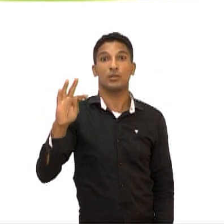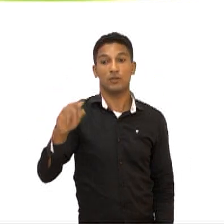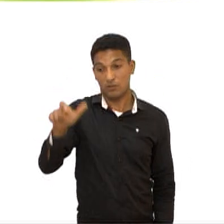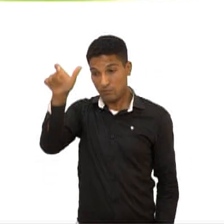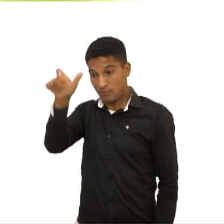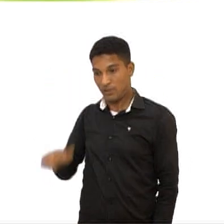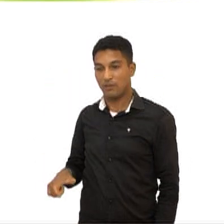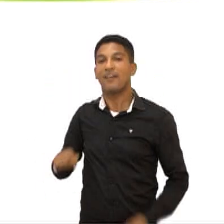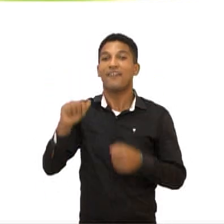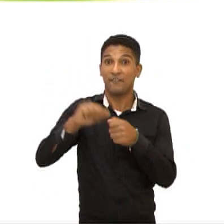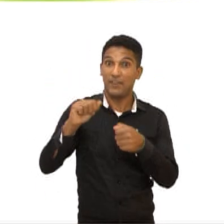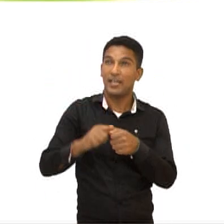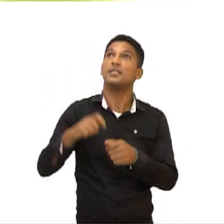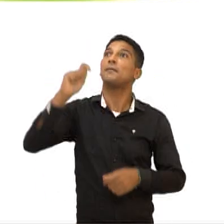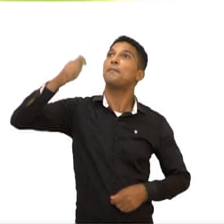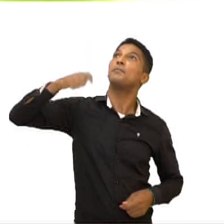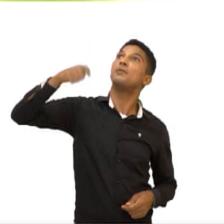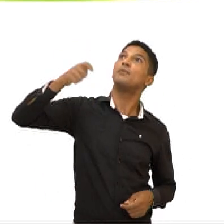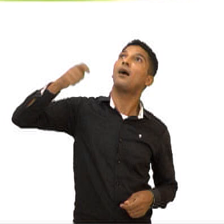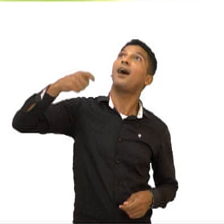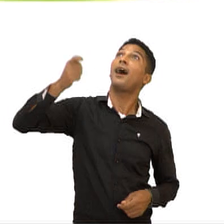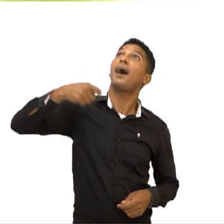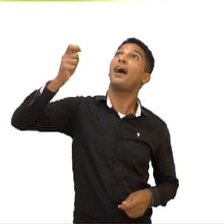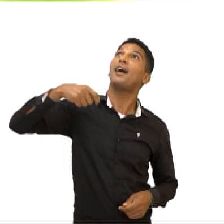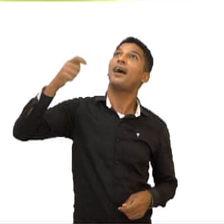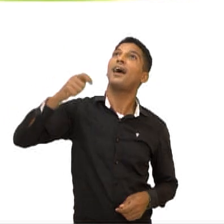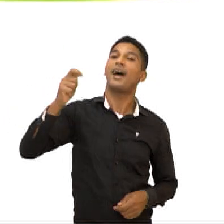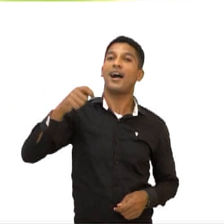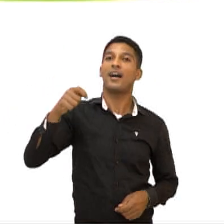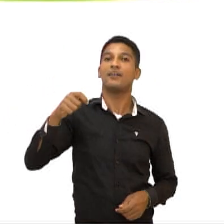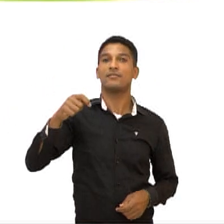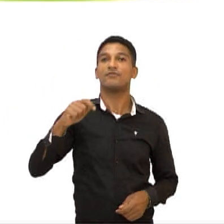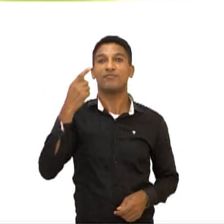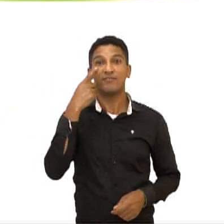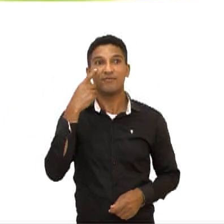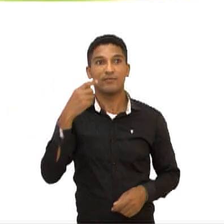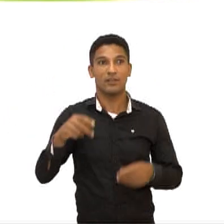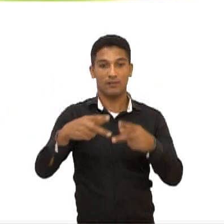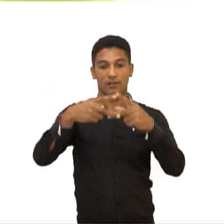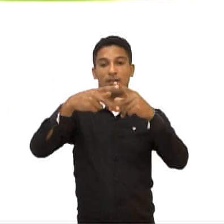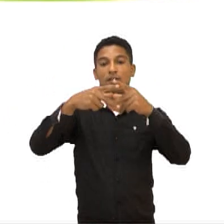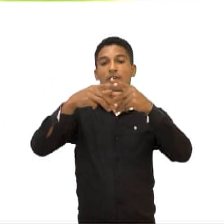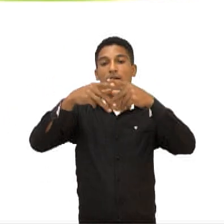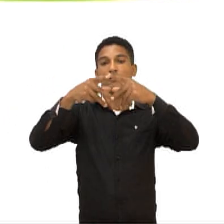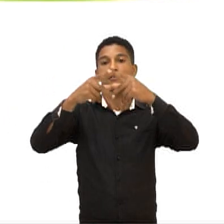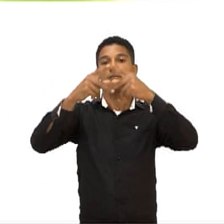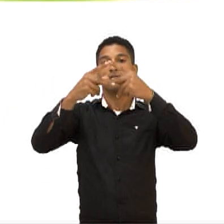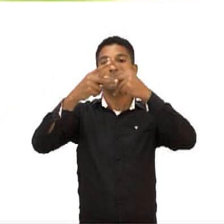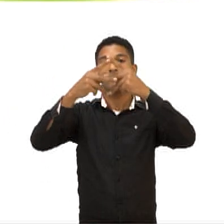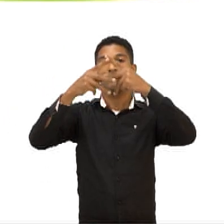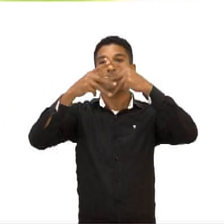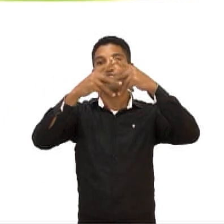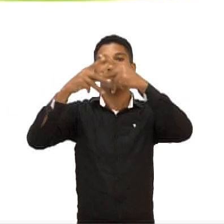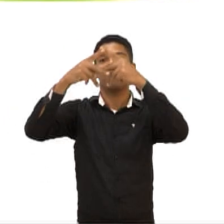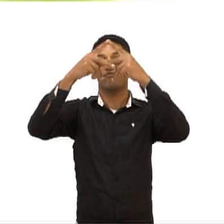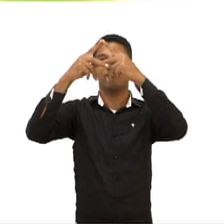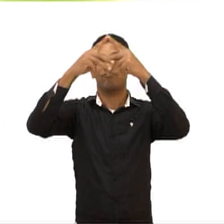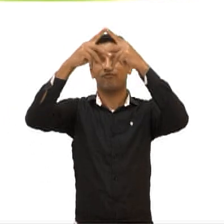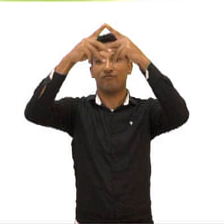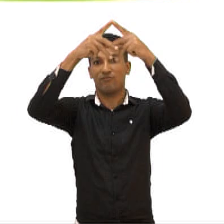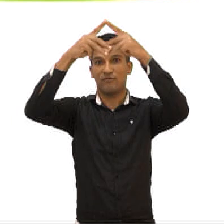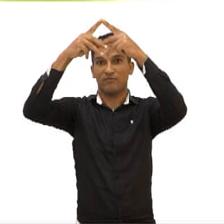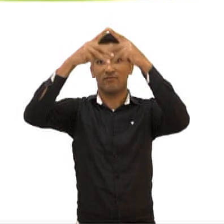triângulos equiláteros, como mostra a figura. O ângulo A, eu quero descobrir quem que é esse ângulo